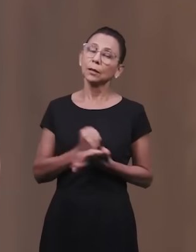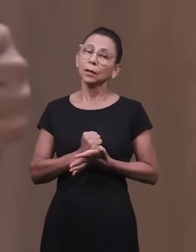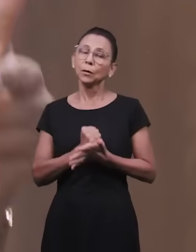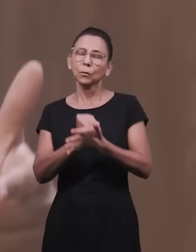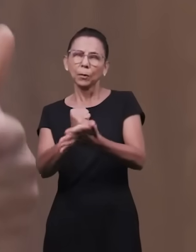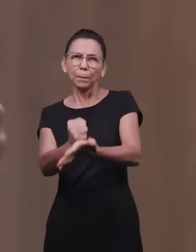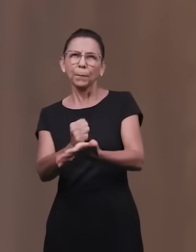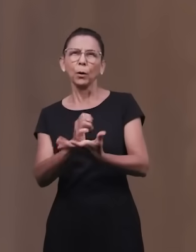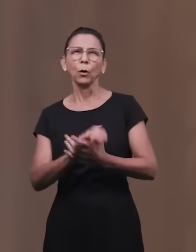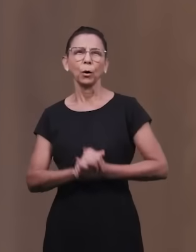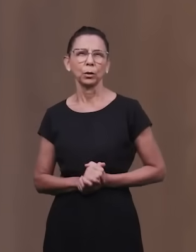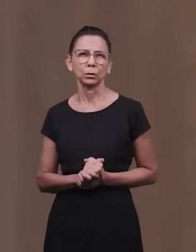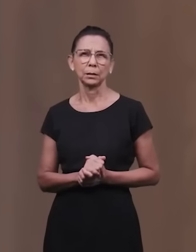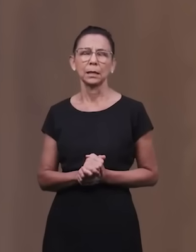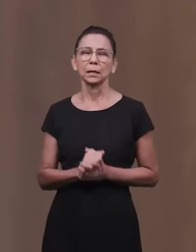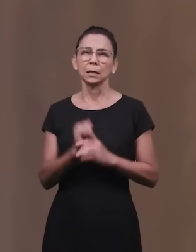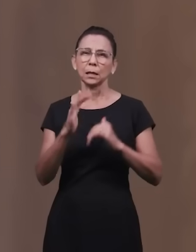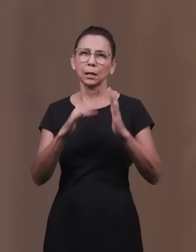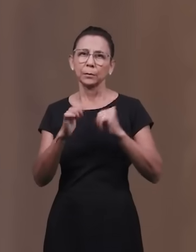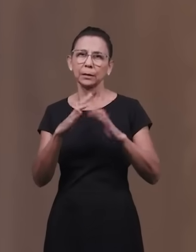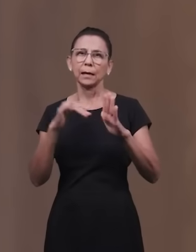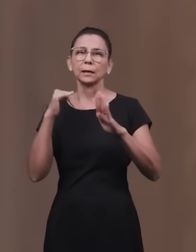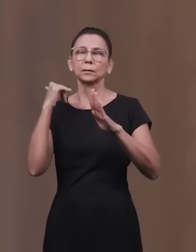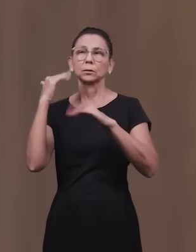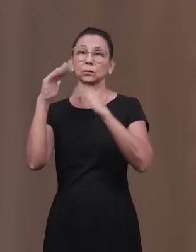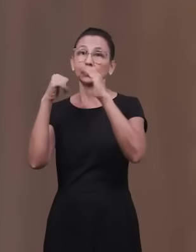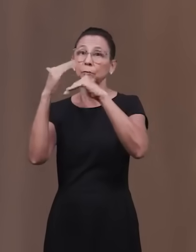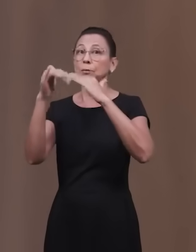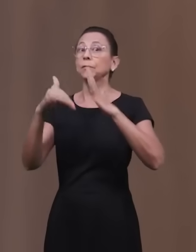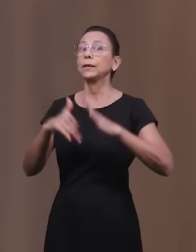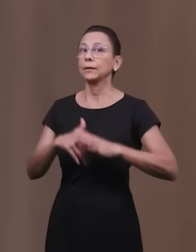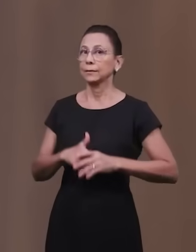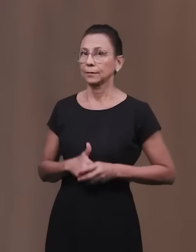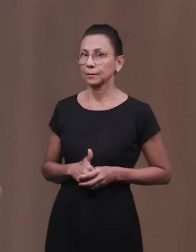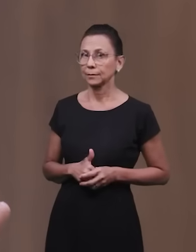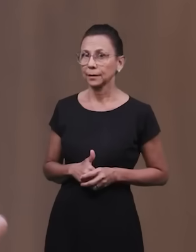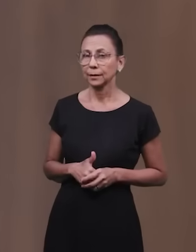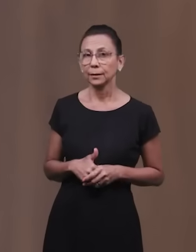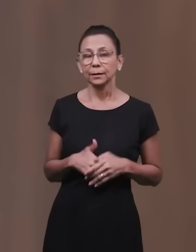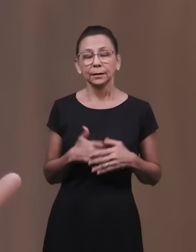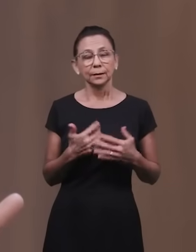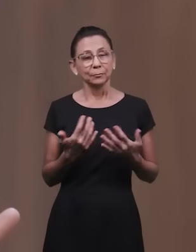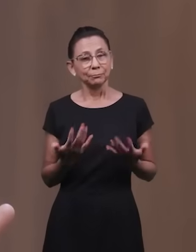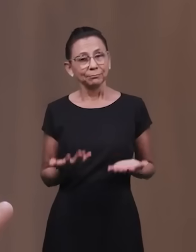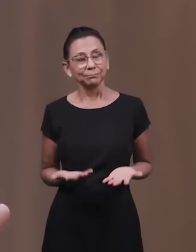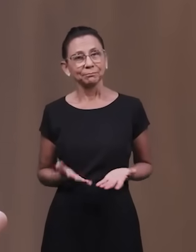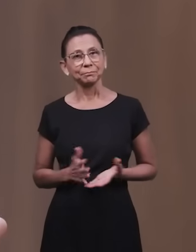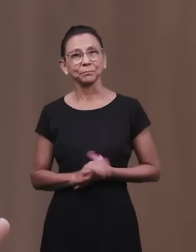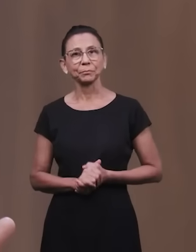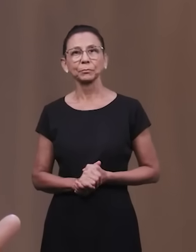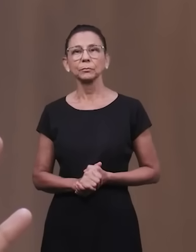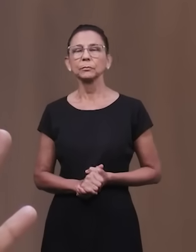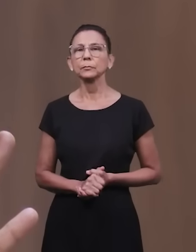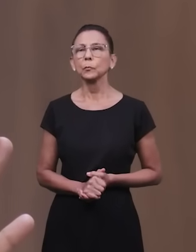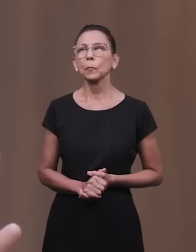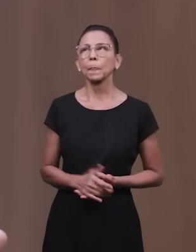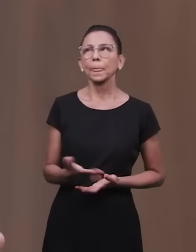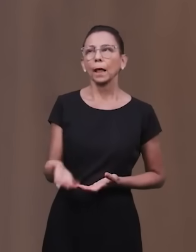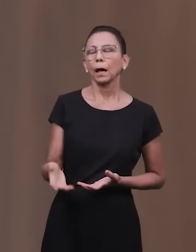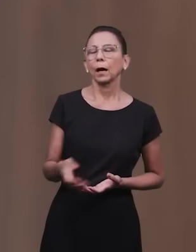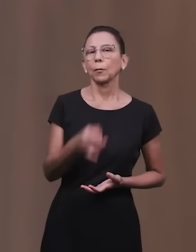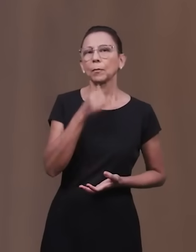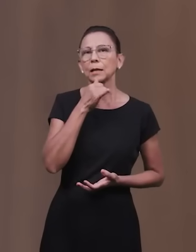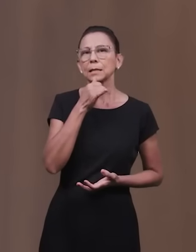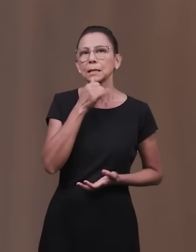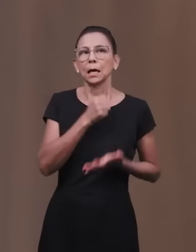vai investir em fazer bem, desenvolver habilidades para. Ok? Então, até que ela te bloqueie, ela não é um